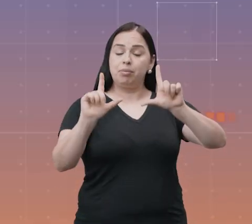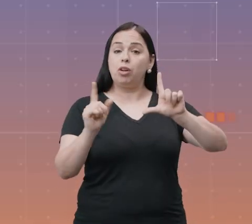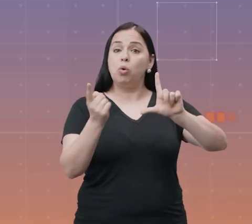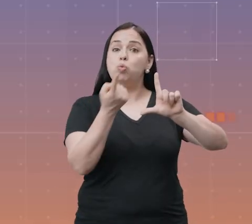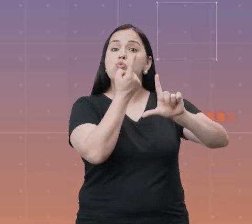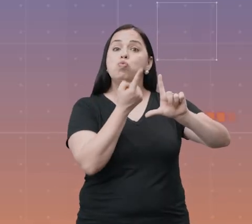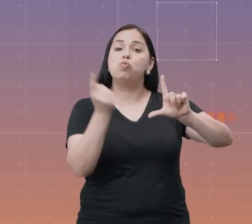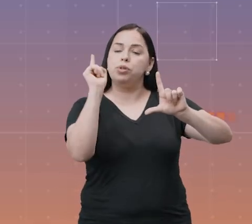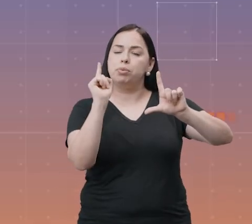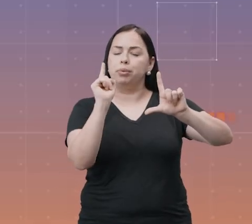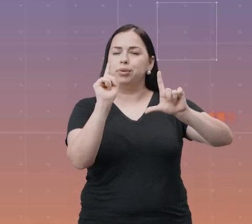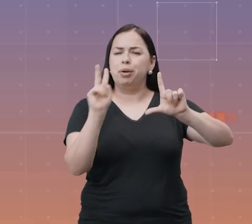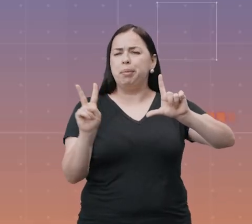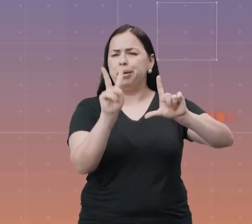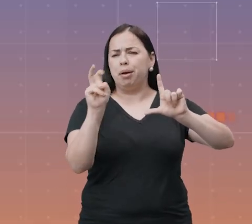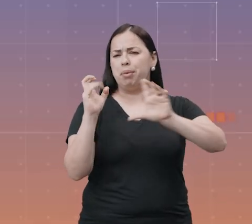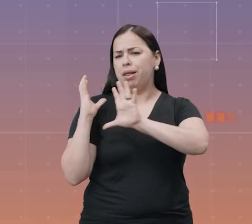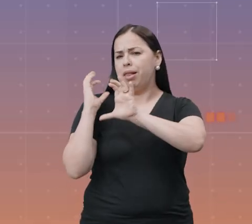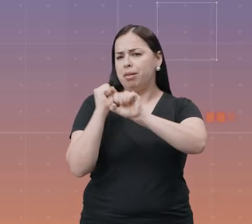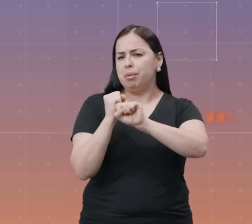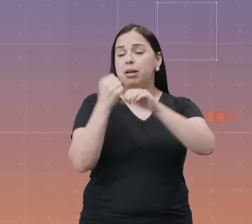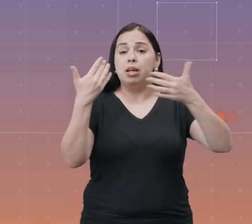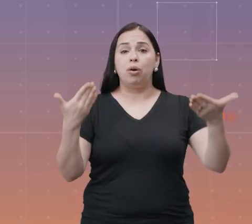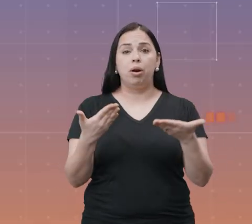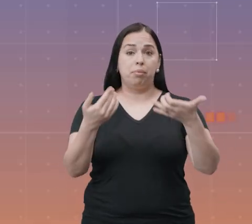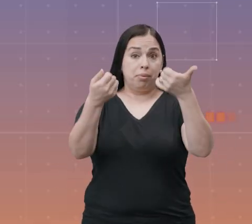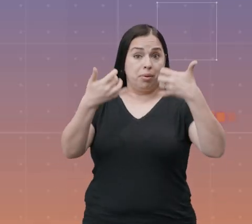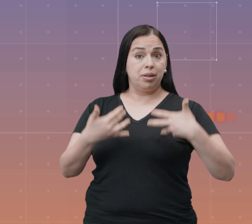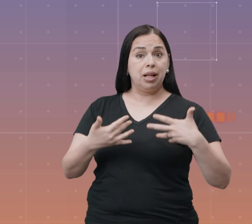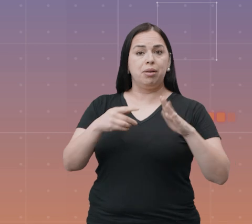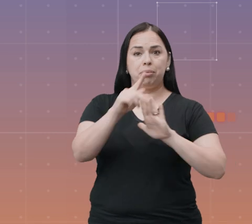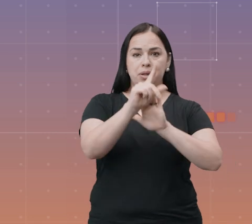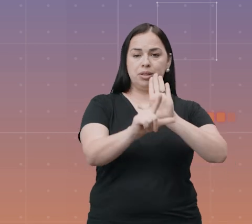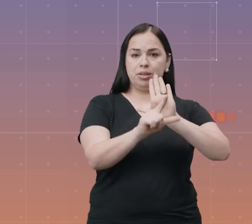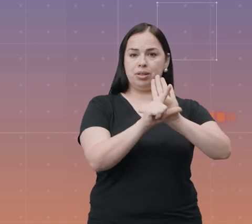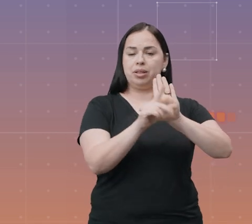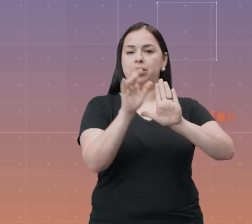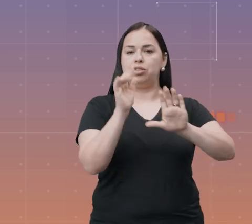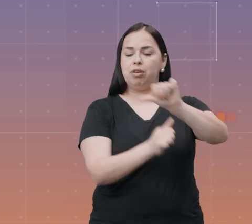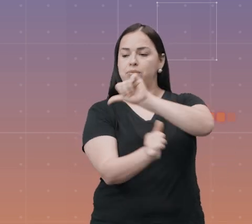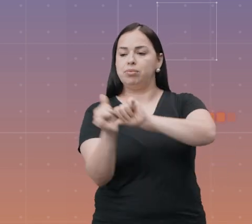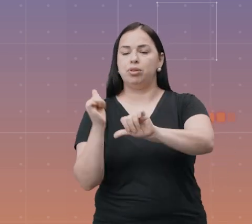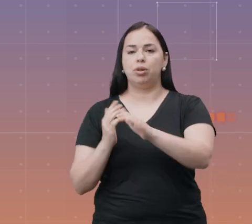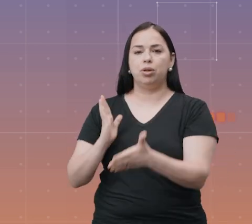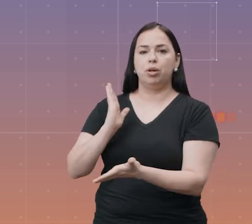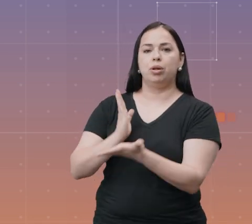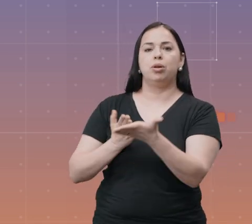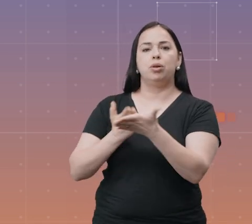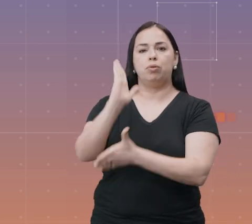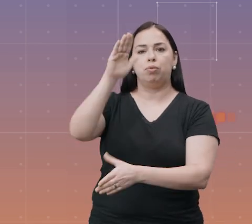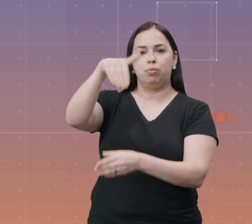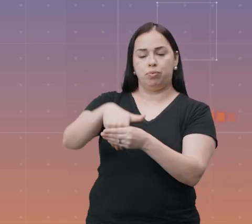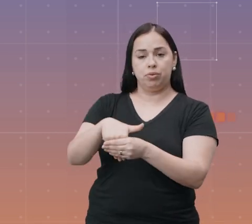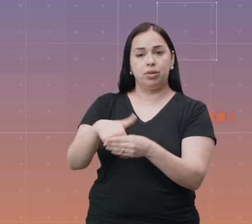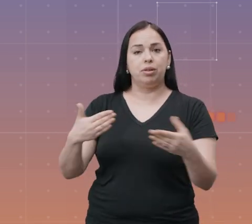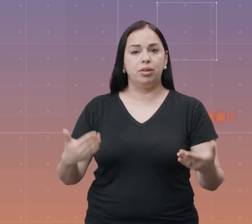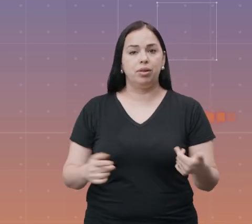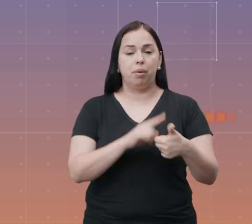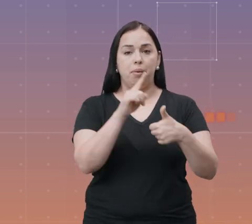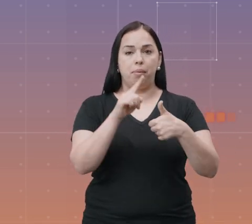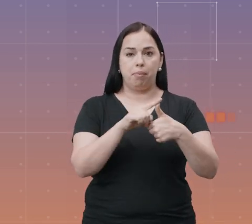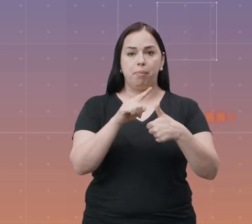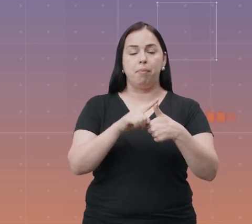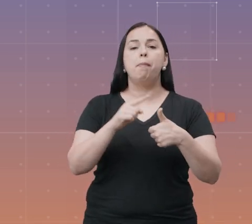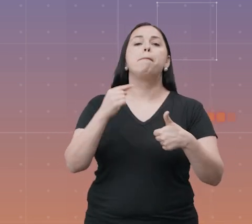Voltamos com o último bloco da nossa retrospectiva para falar de alguns projetos de lei aprovados aqui na Câmara em 2024.